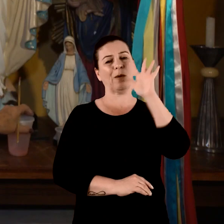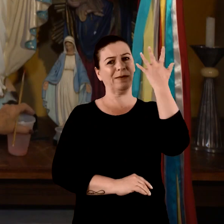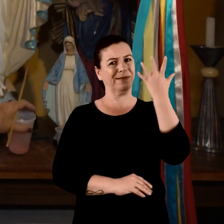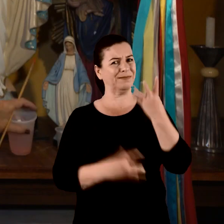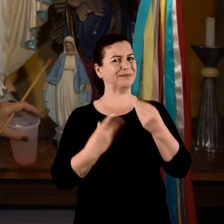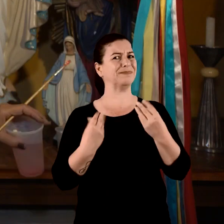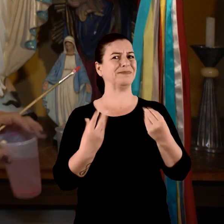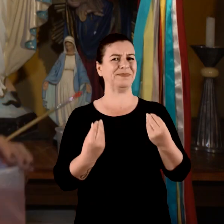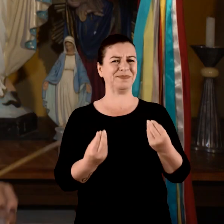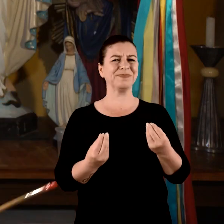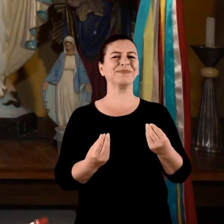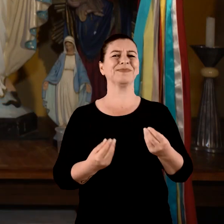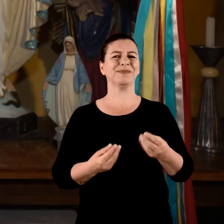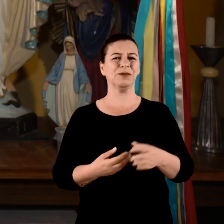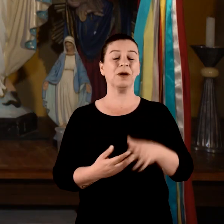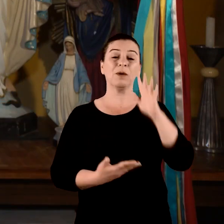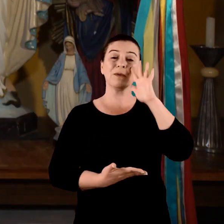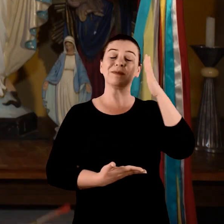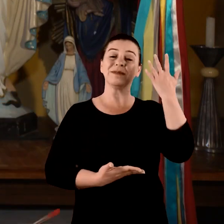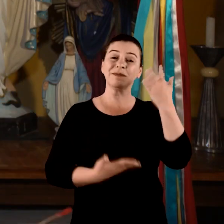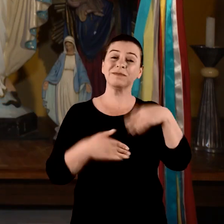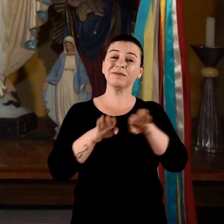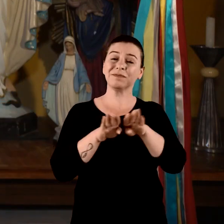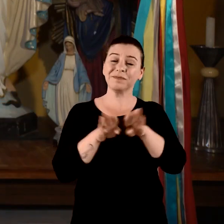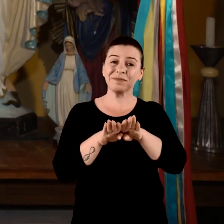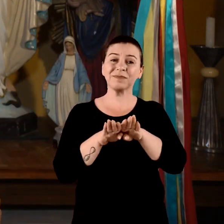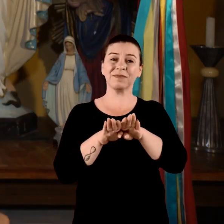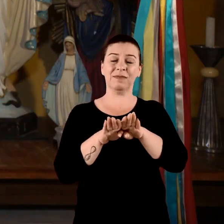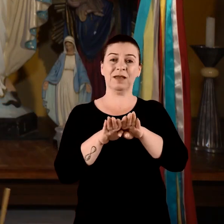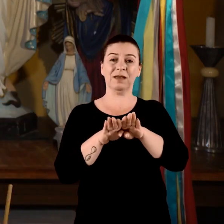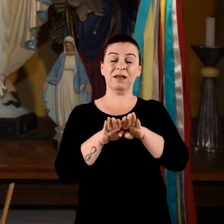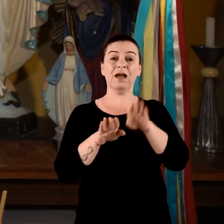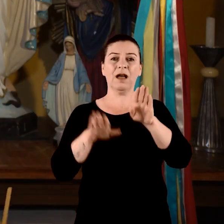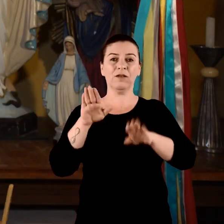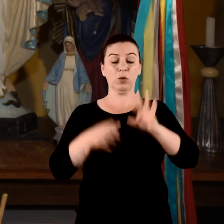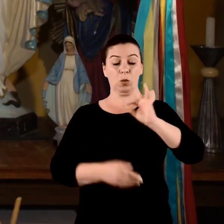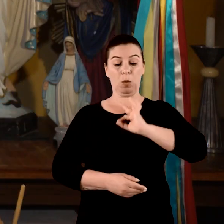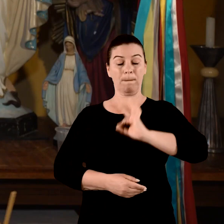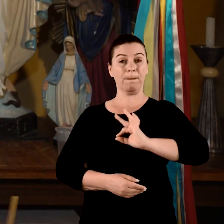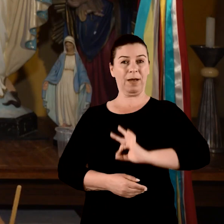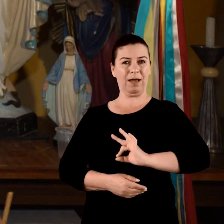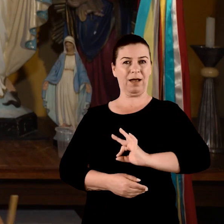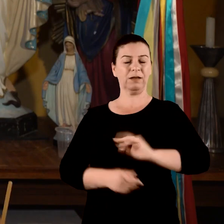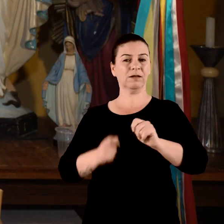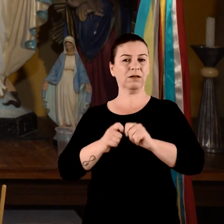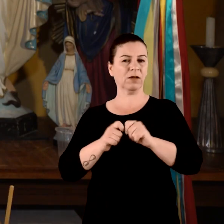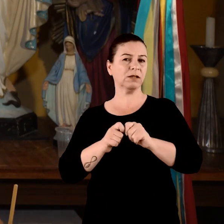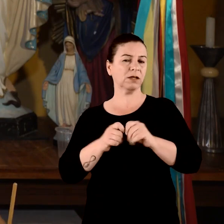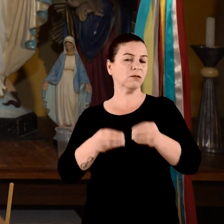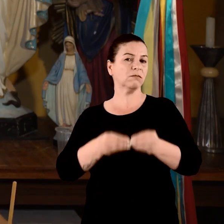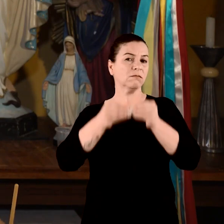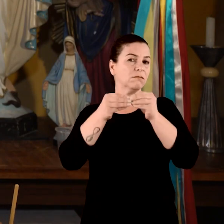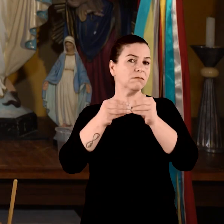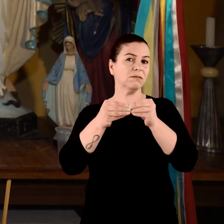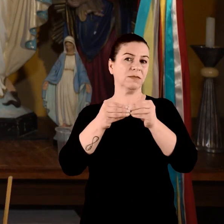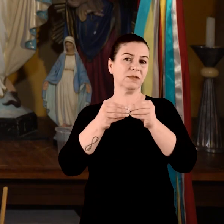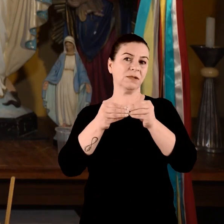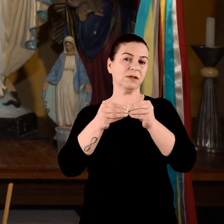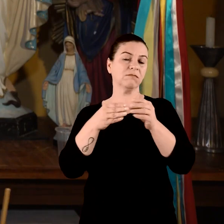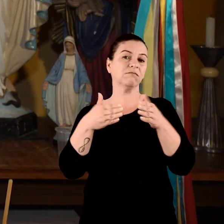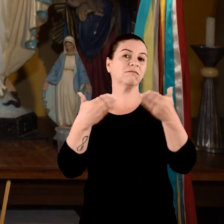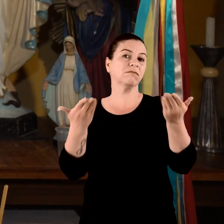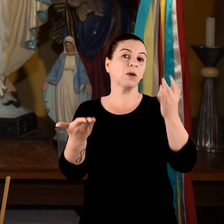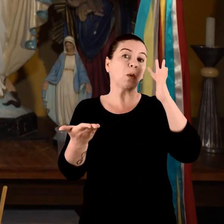que se imagina. Acontece muito mais do que se imagina. Acontece muitas vezes do padre estar celebrando